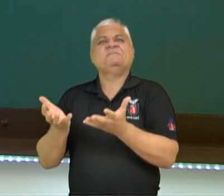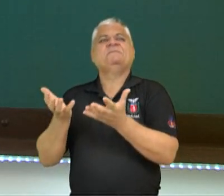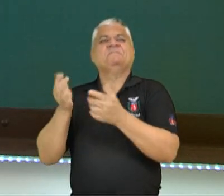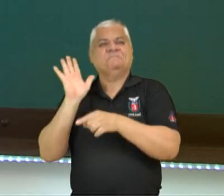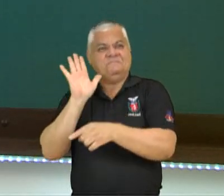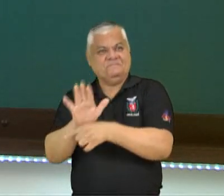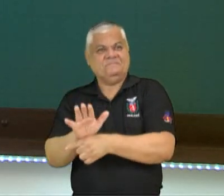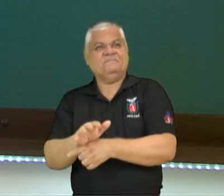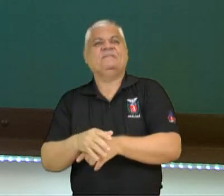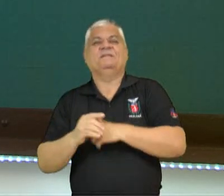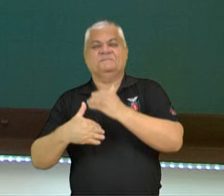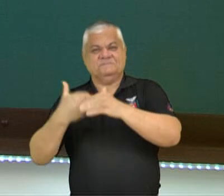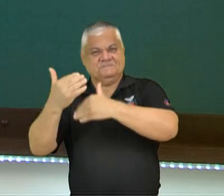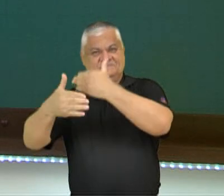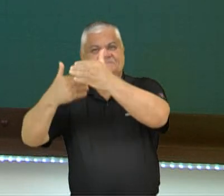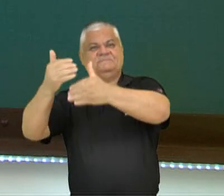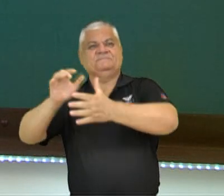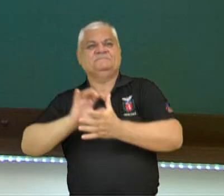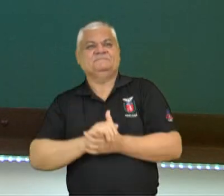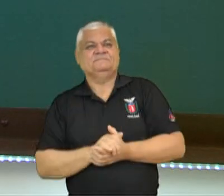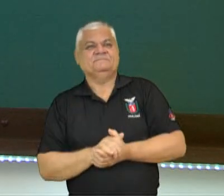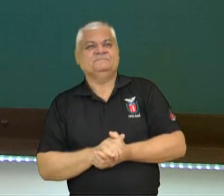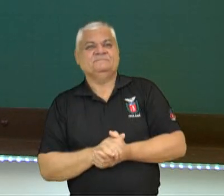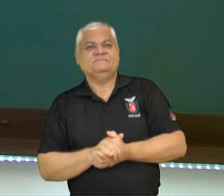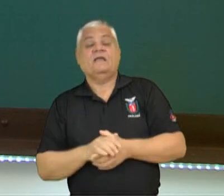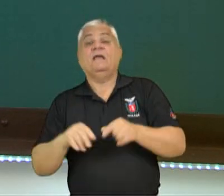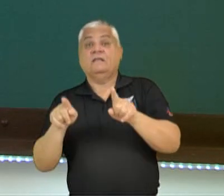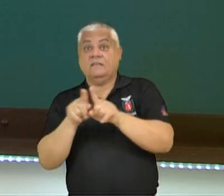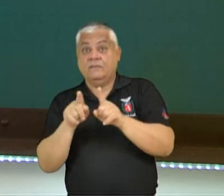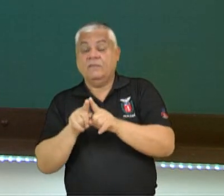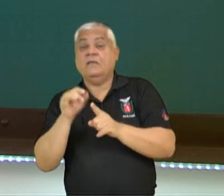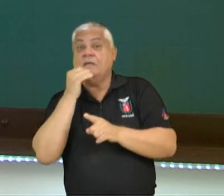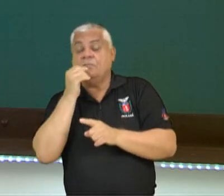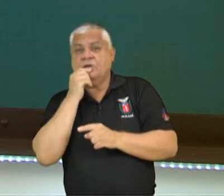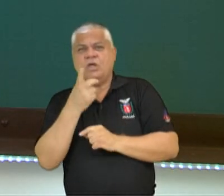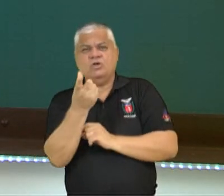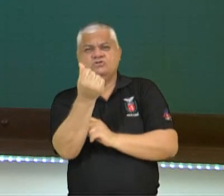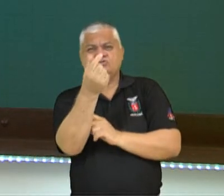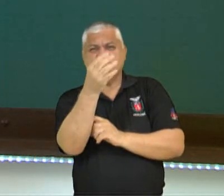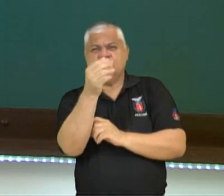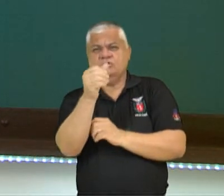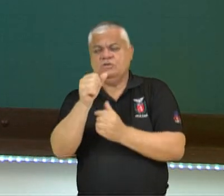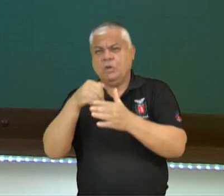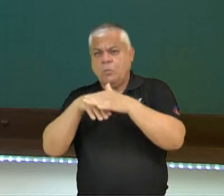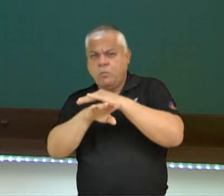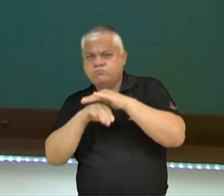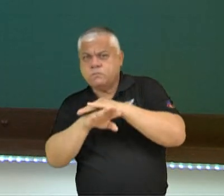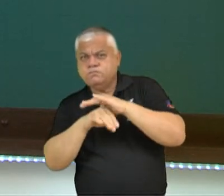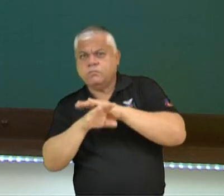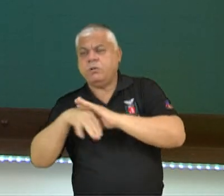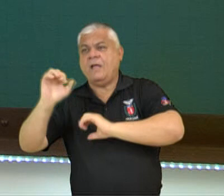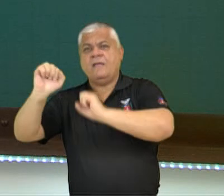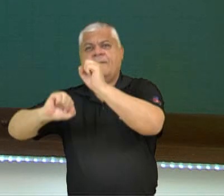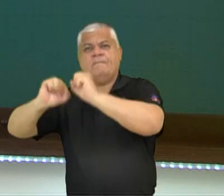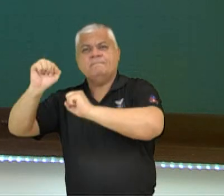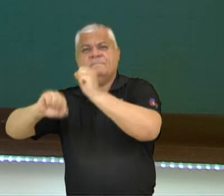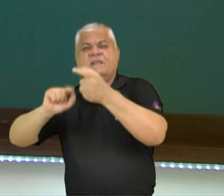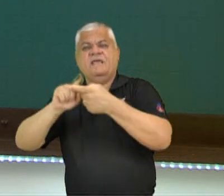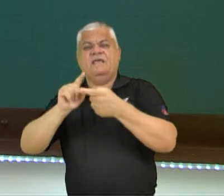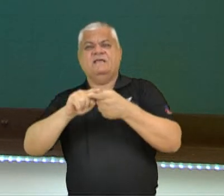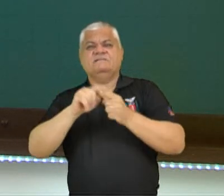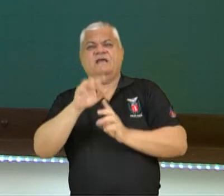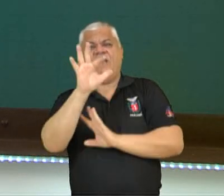também aumentasse ali a sua hegemonia. A intensa acumulação de capital por meio das suas grandes empresas, como por exemplo a Ford,